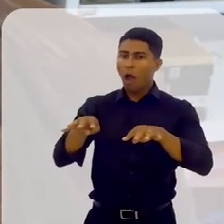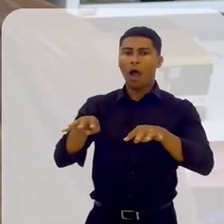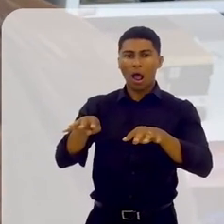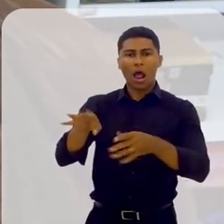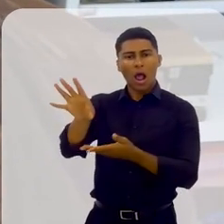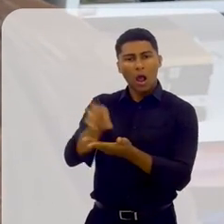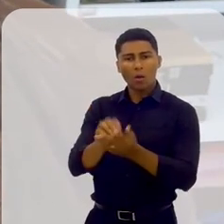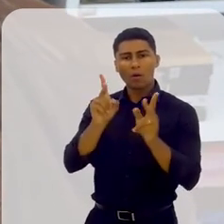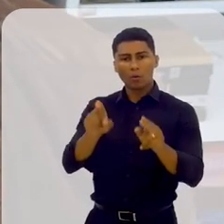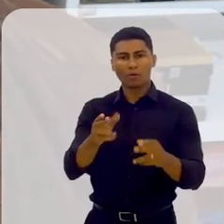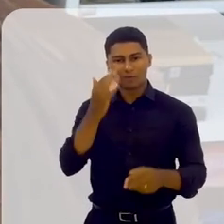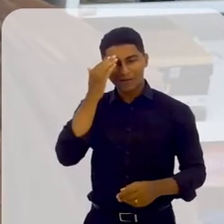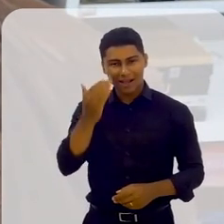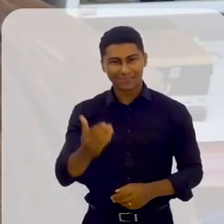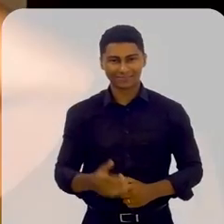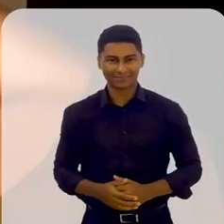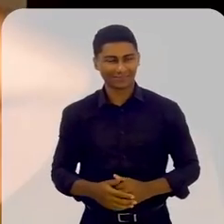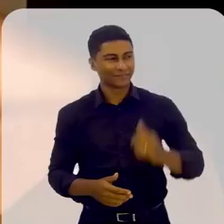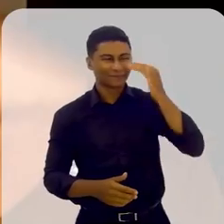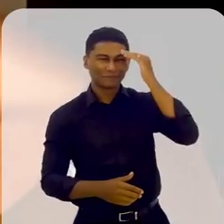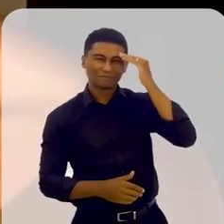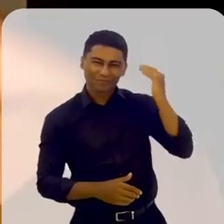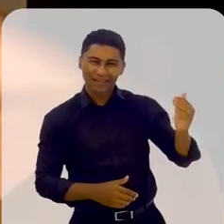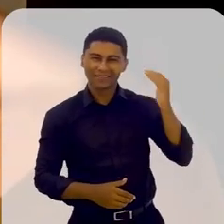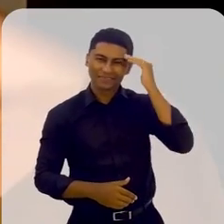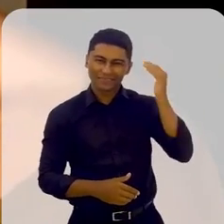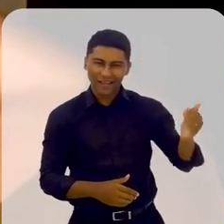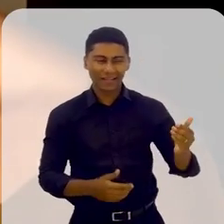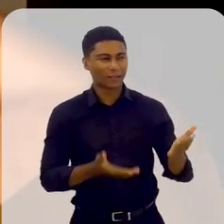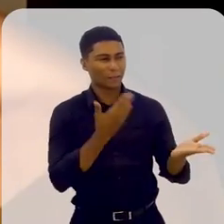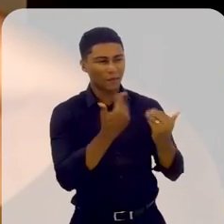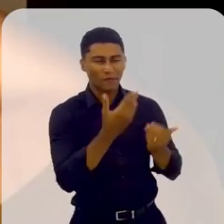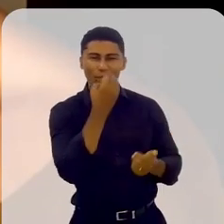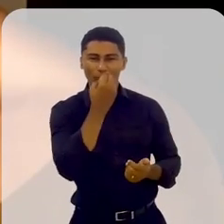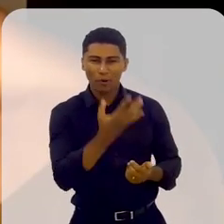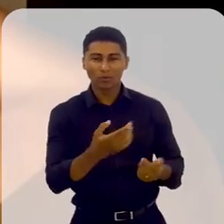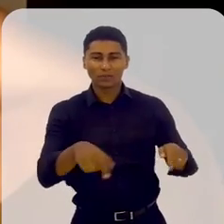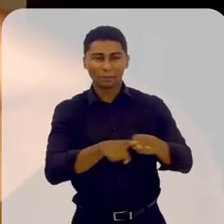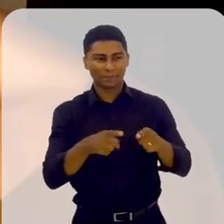seguirem uma carreira como essa. Obrigado. Muito obrigado